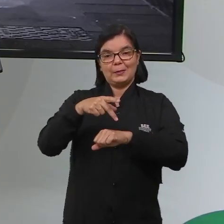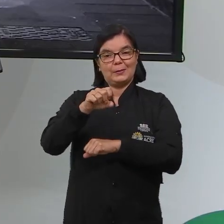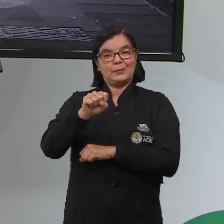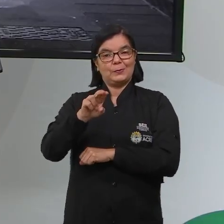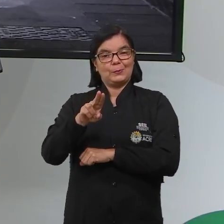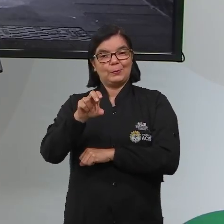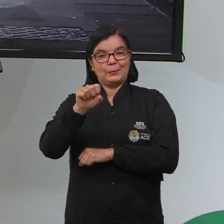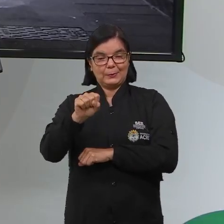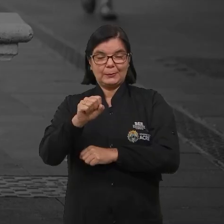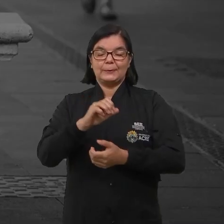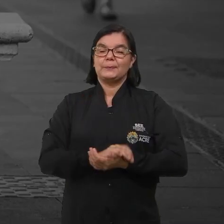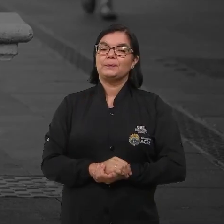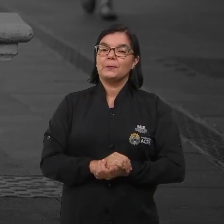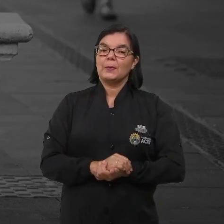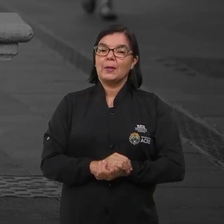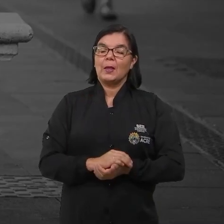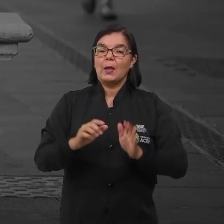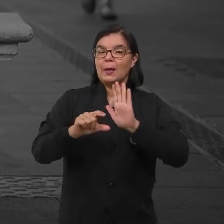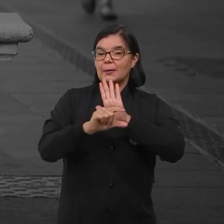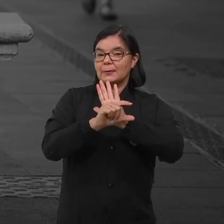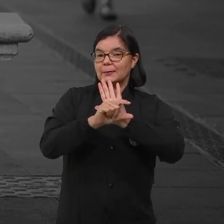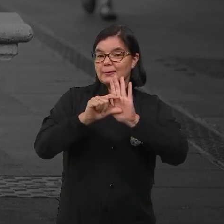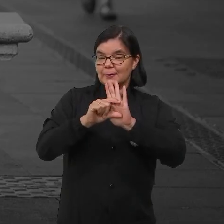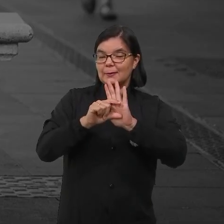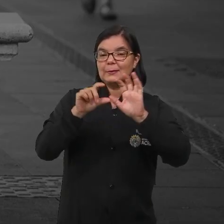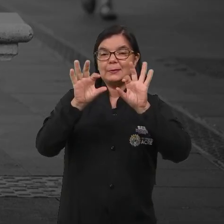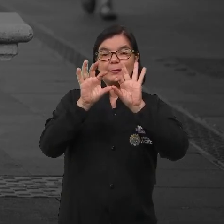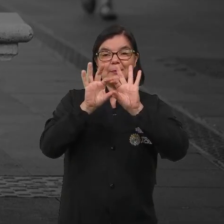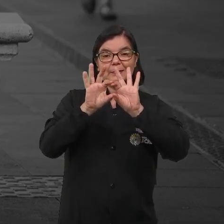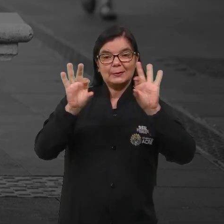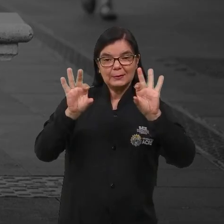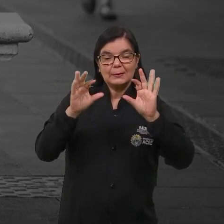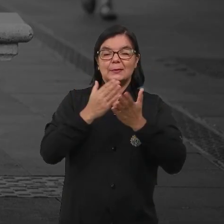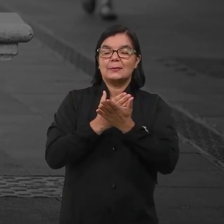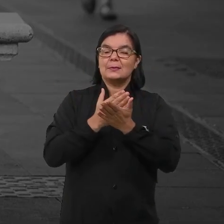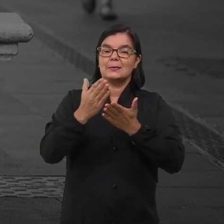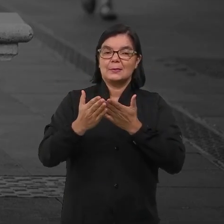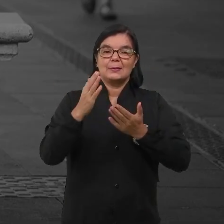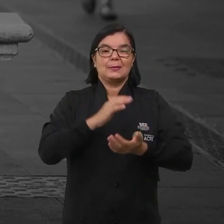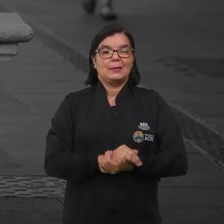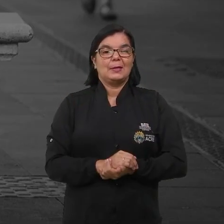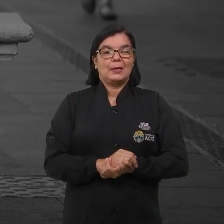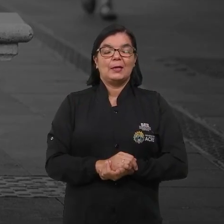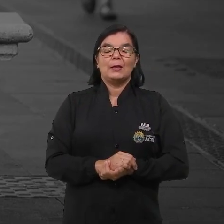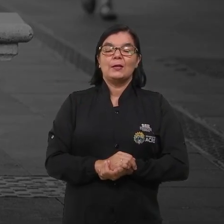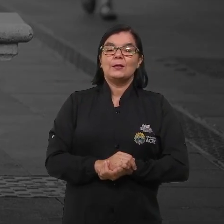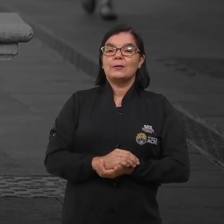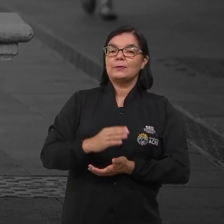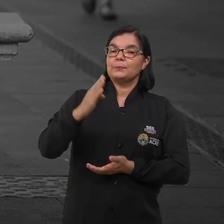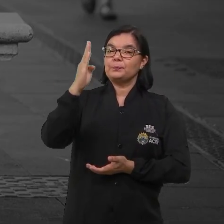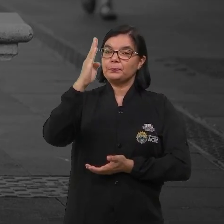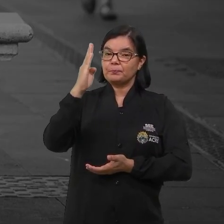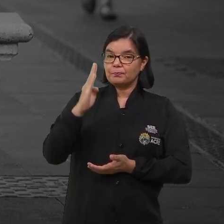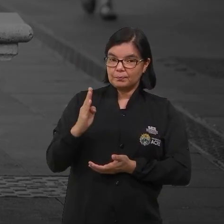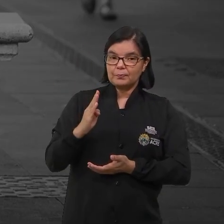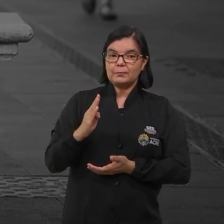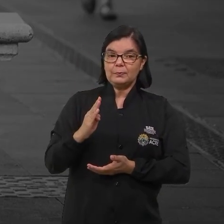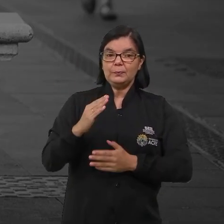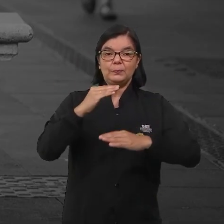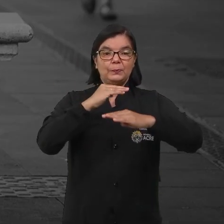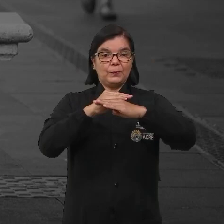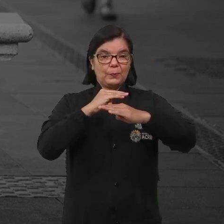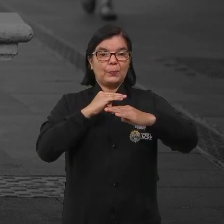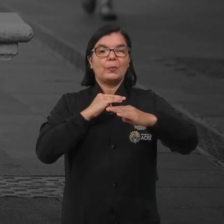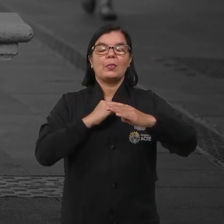para avançar e finalizar essas informações iniciais, nós temos aqui que no